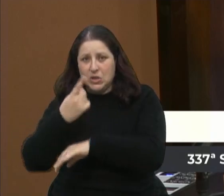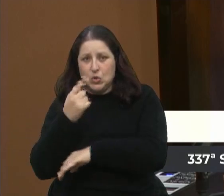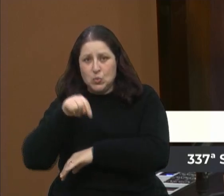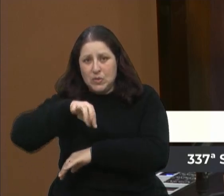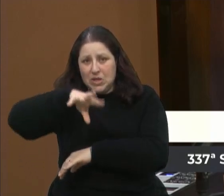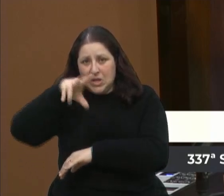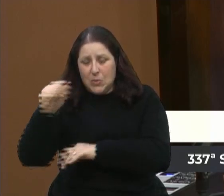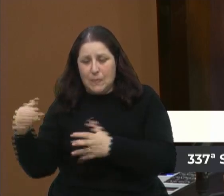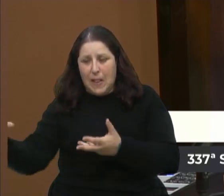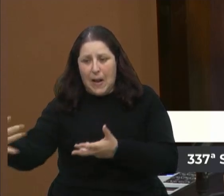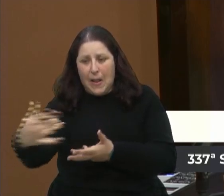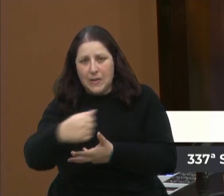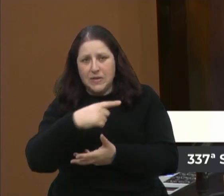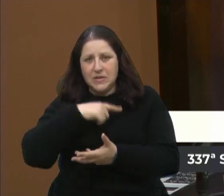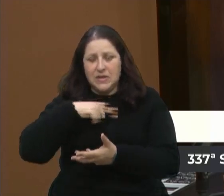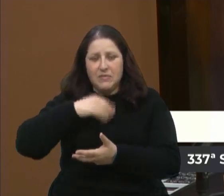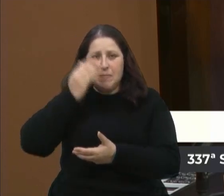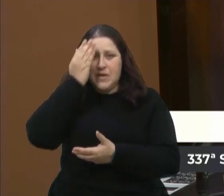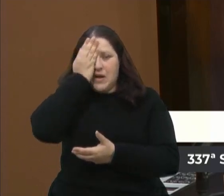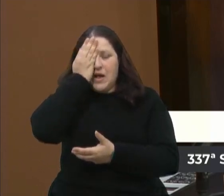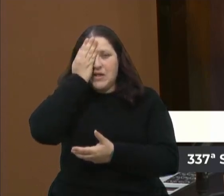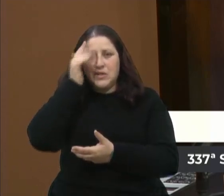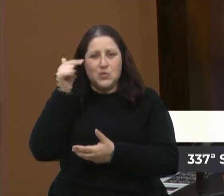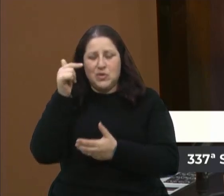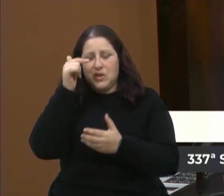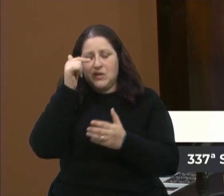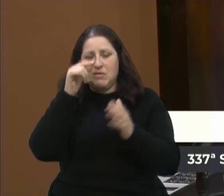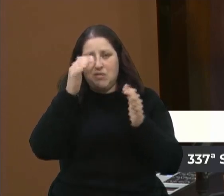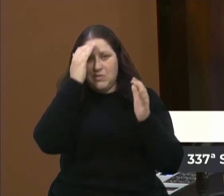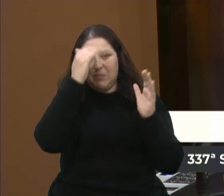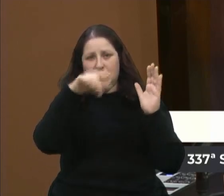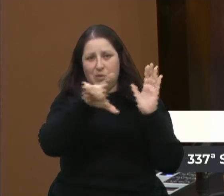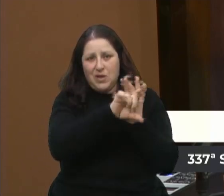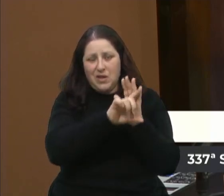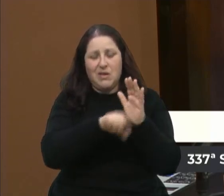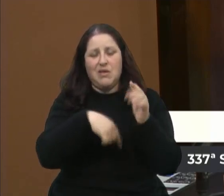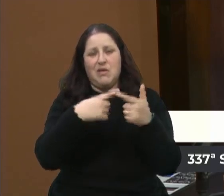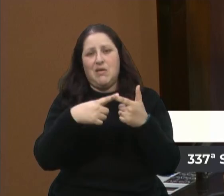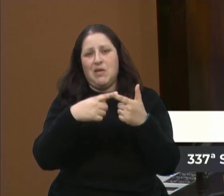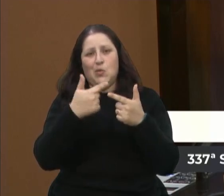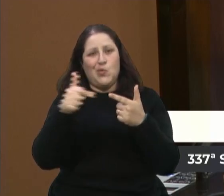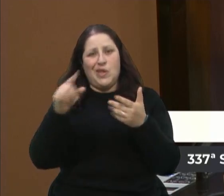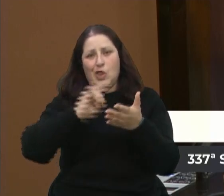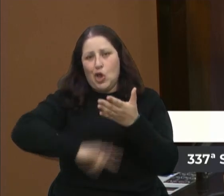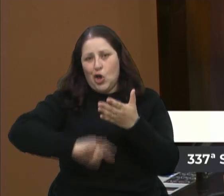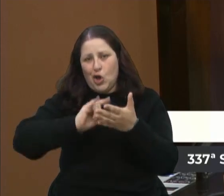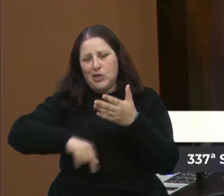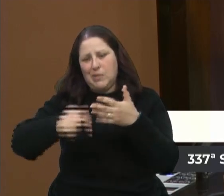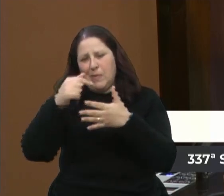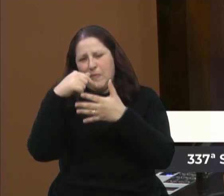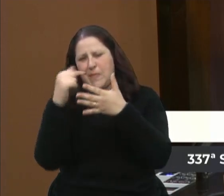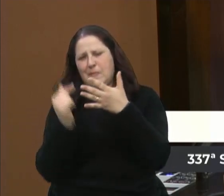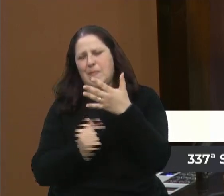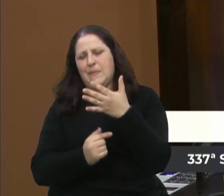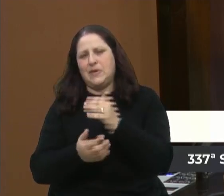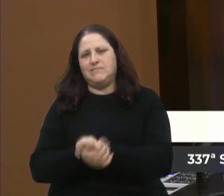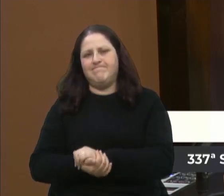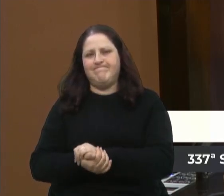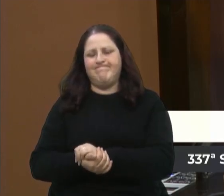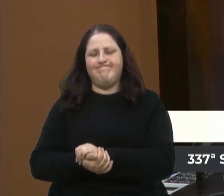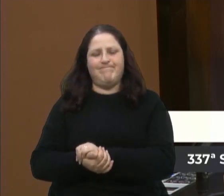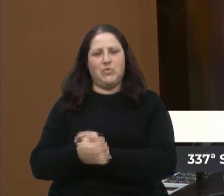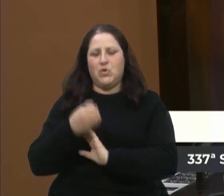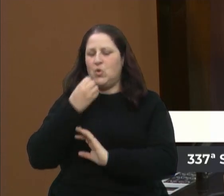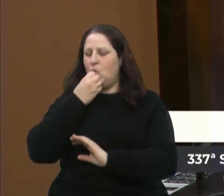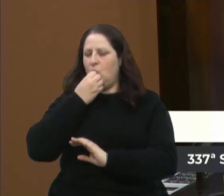que piratas ou ilegais ou sem nota, dentre outras questões. Então, assim, é um absurdo o que está acontecendo